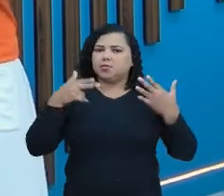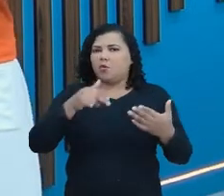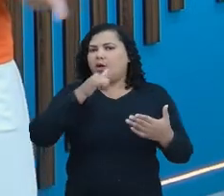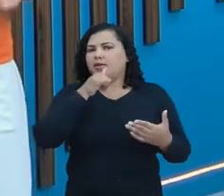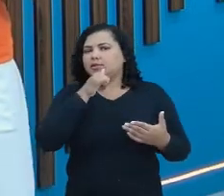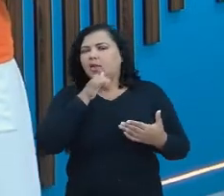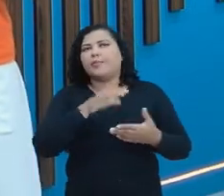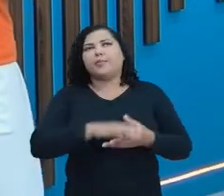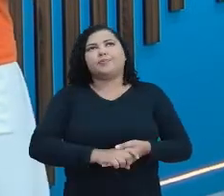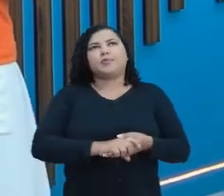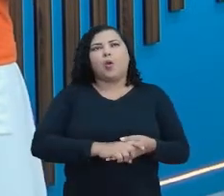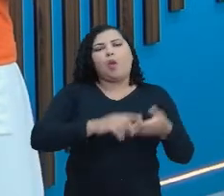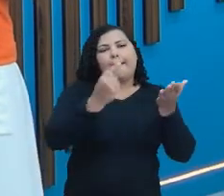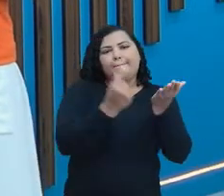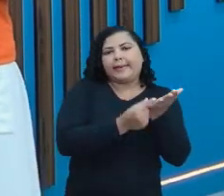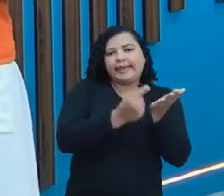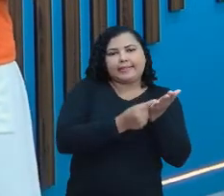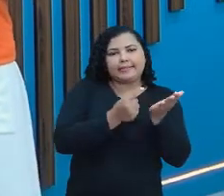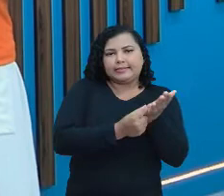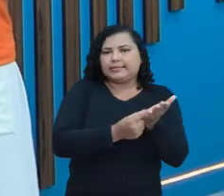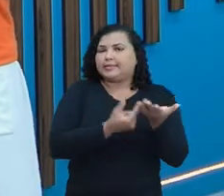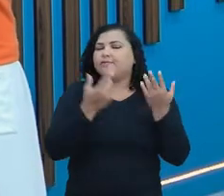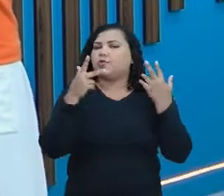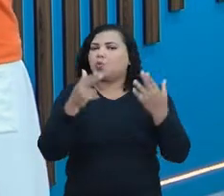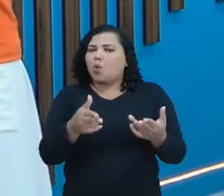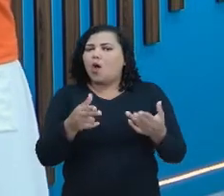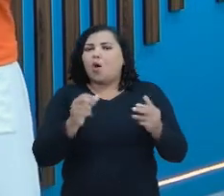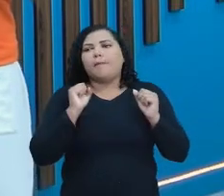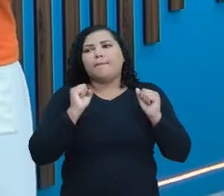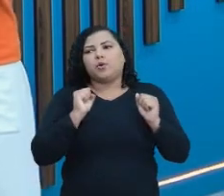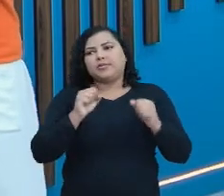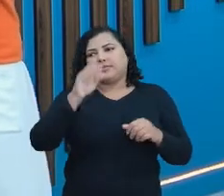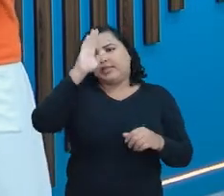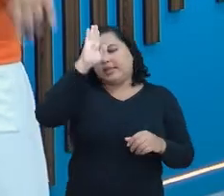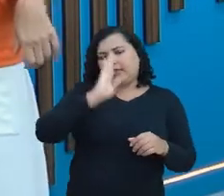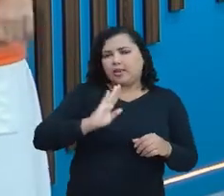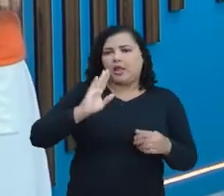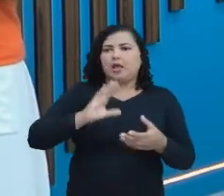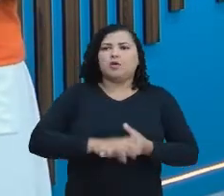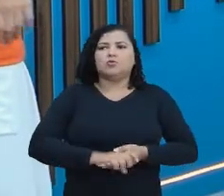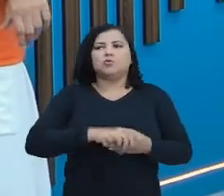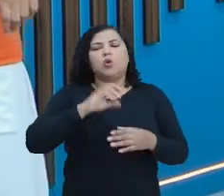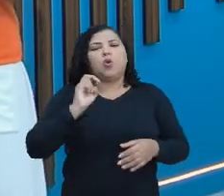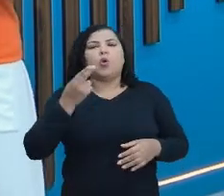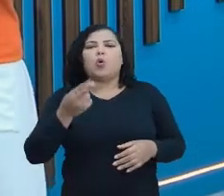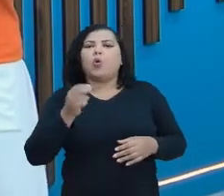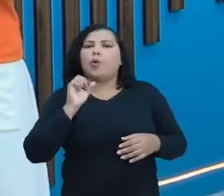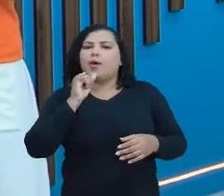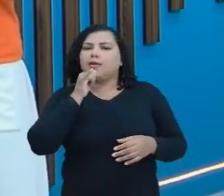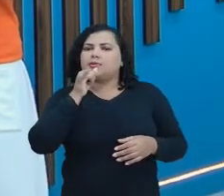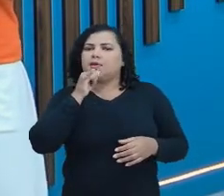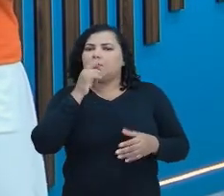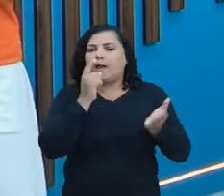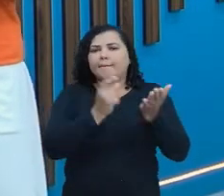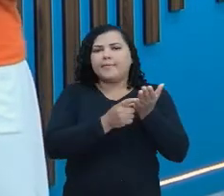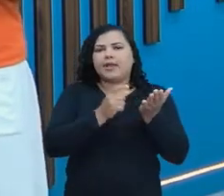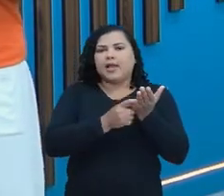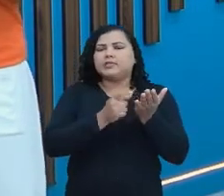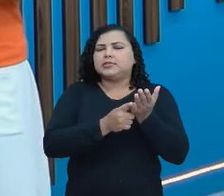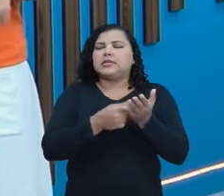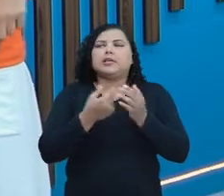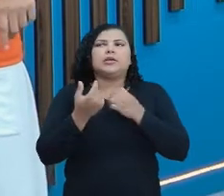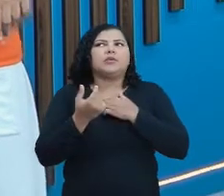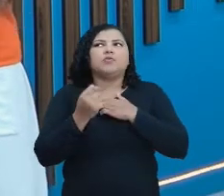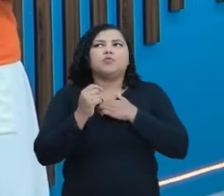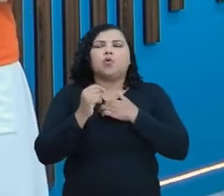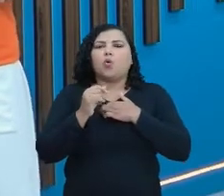Então, tanto faz se é um bate-papo gratuito que existe, ou se é pelos aplicativos de